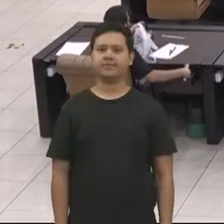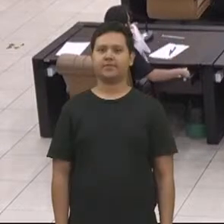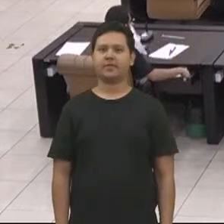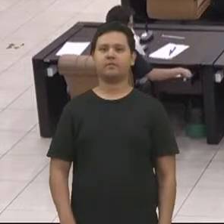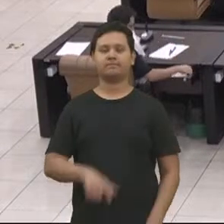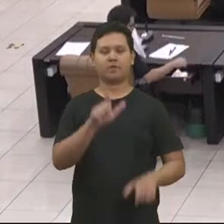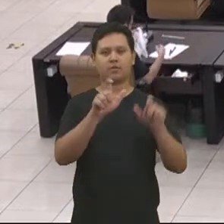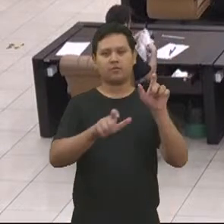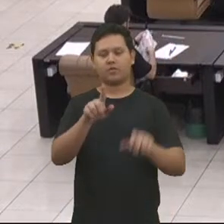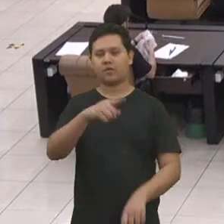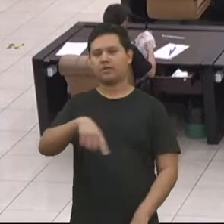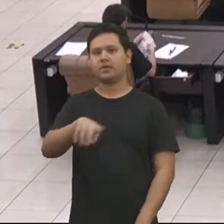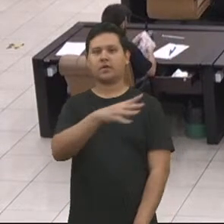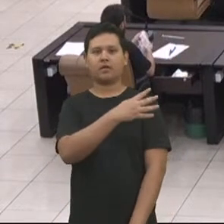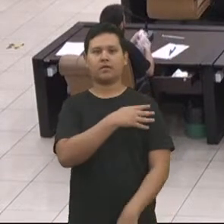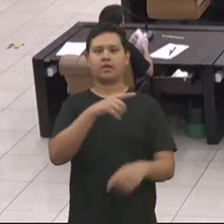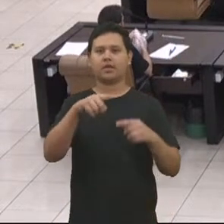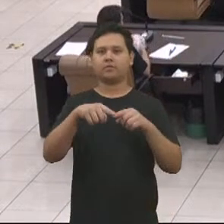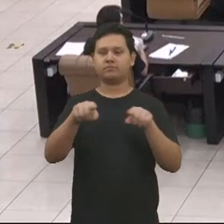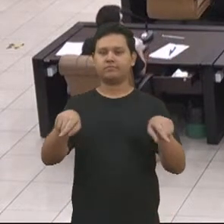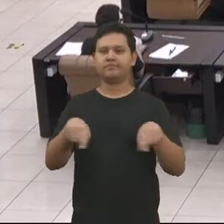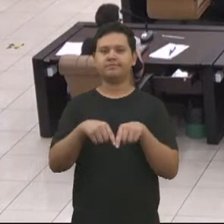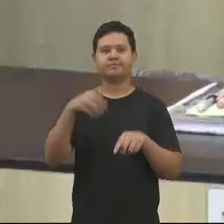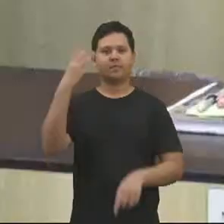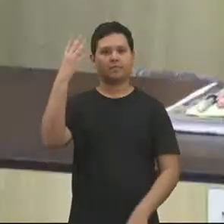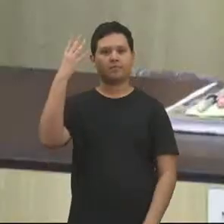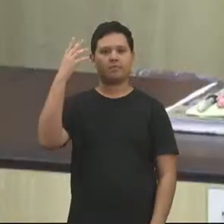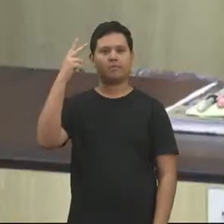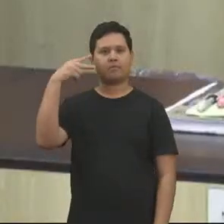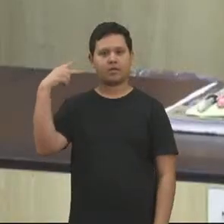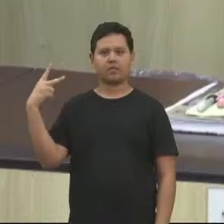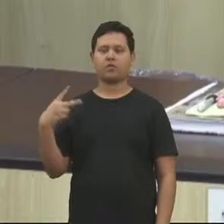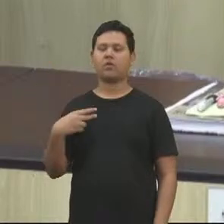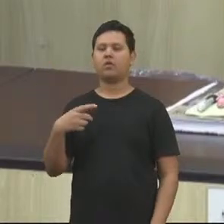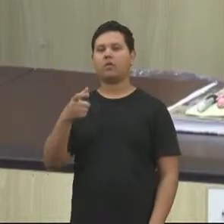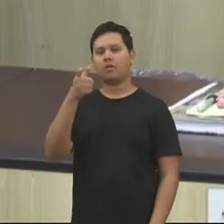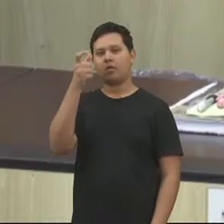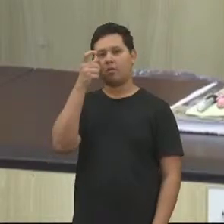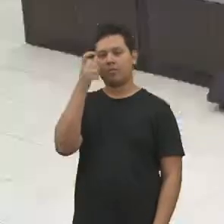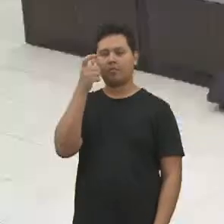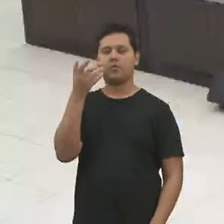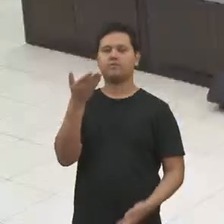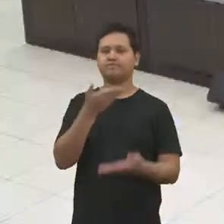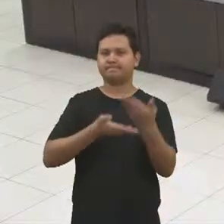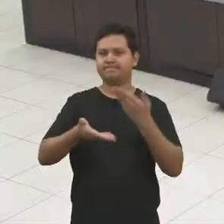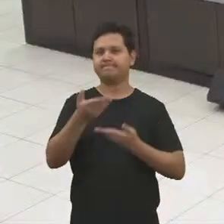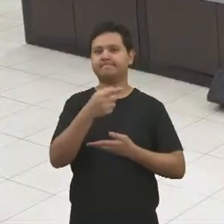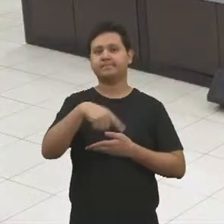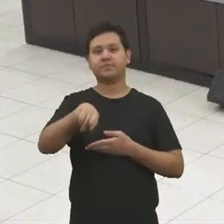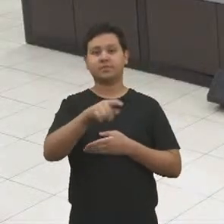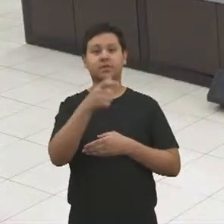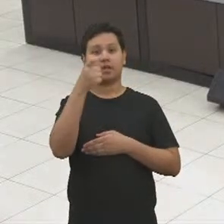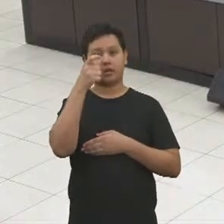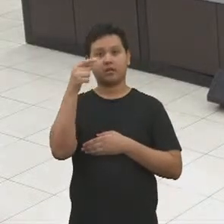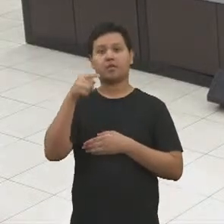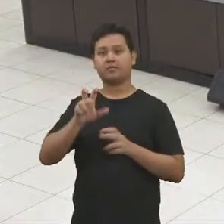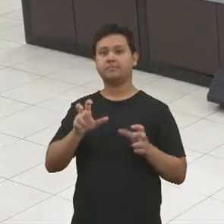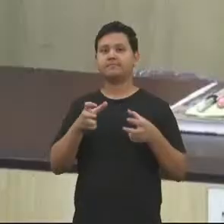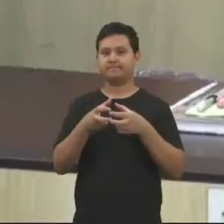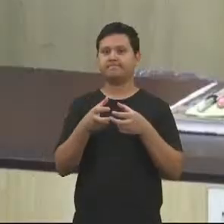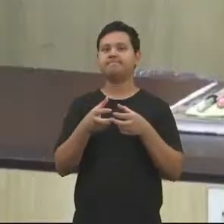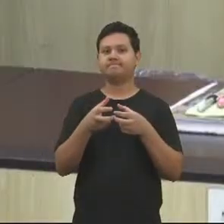senhores membros da mesa, vereadores, servidores, público presente, senhores telespectadores da TV